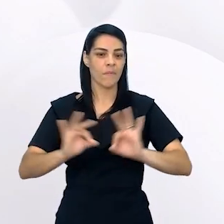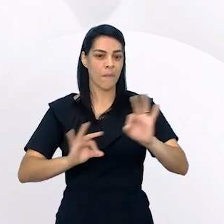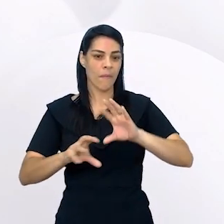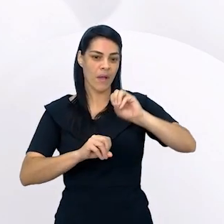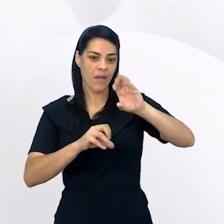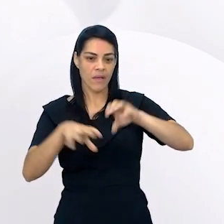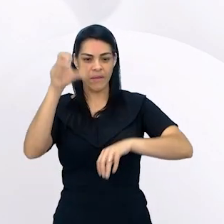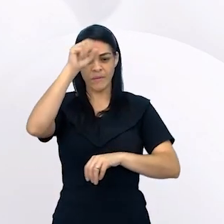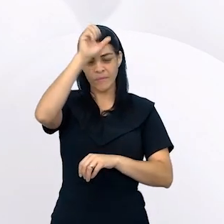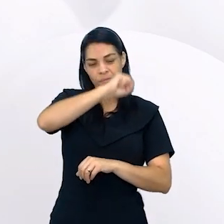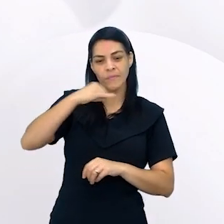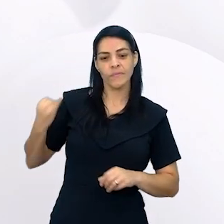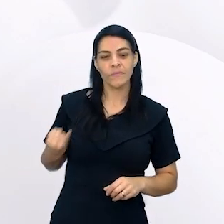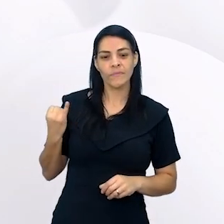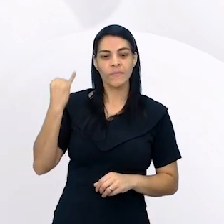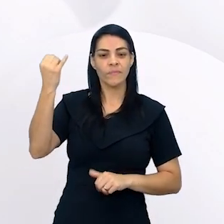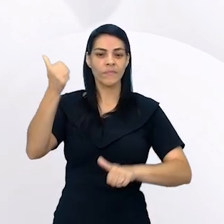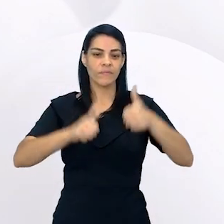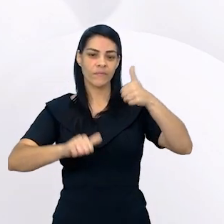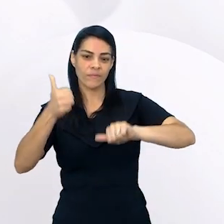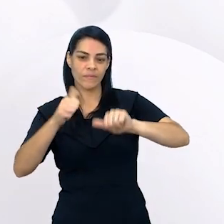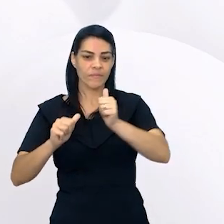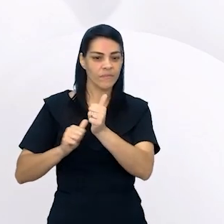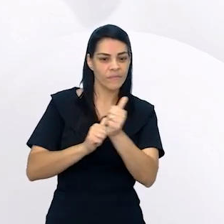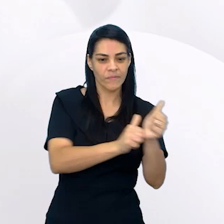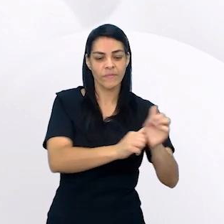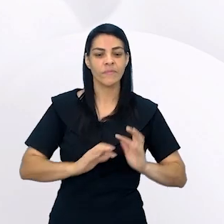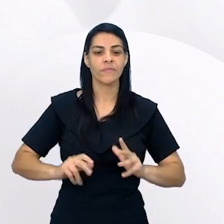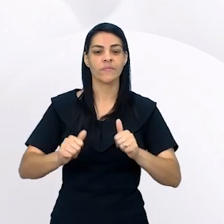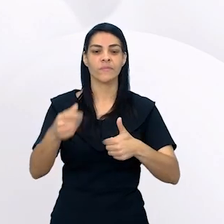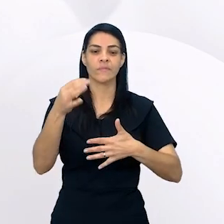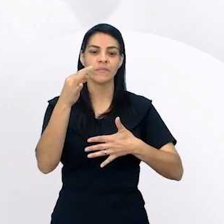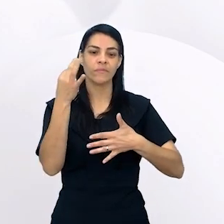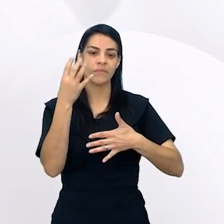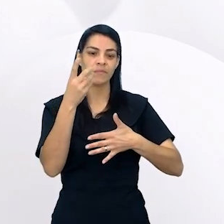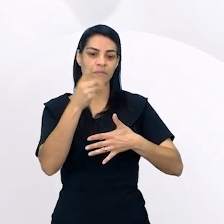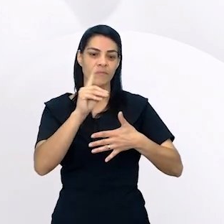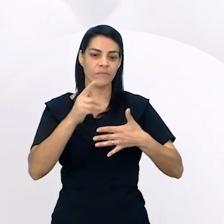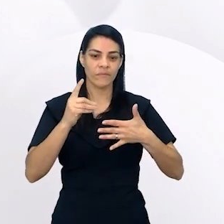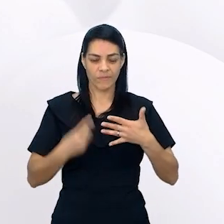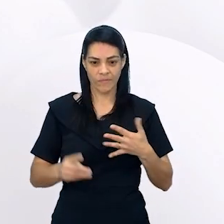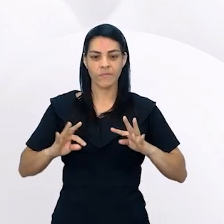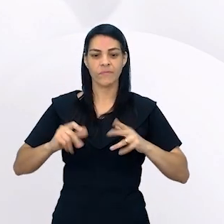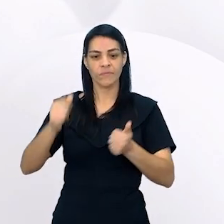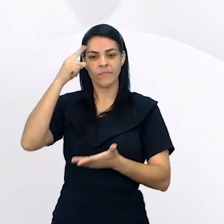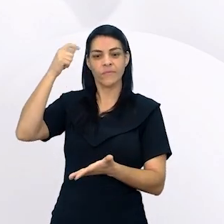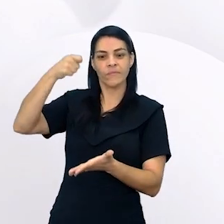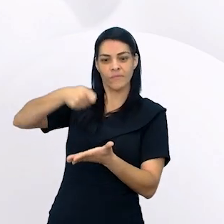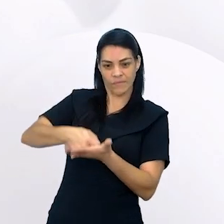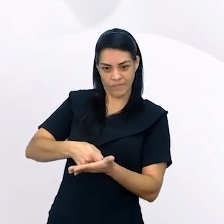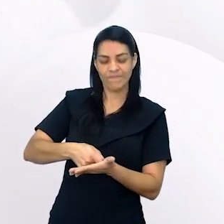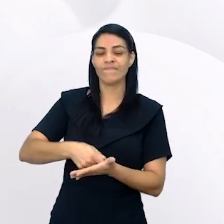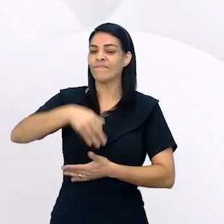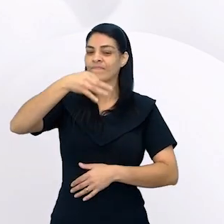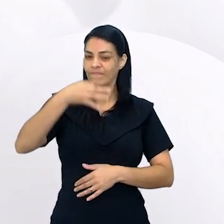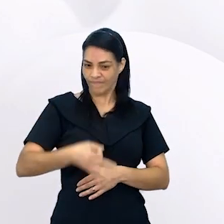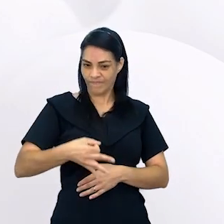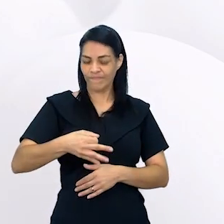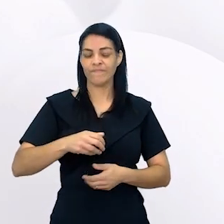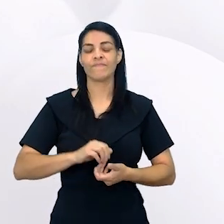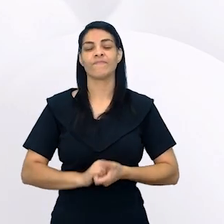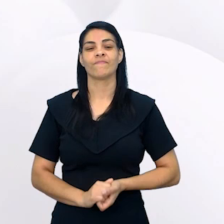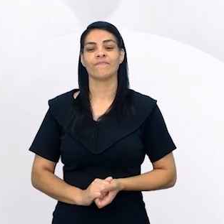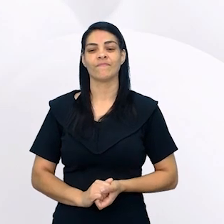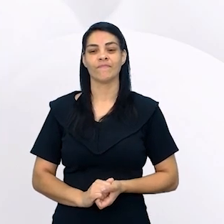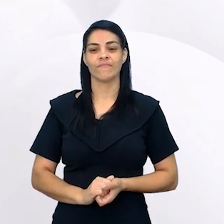nós temos aí a importância da análise e acompanhamento dos dados para tomada de decisões de decisão